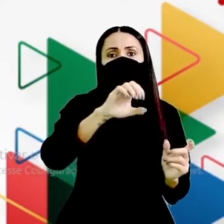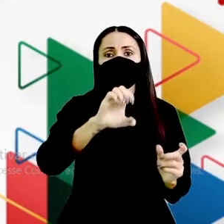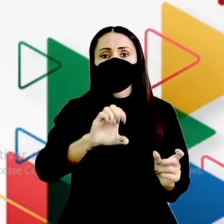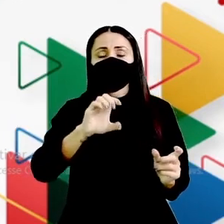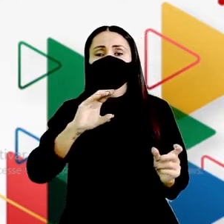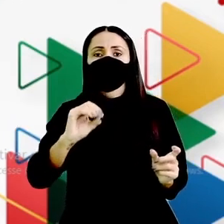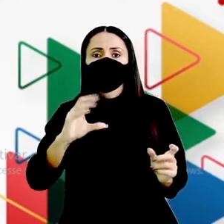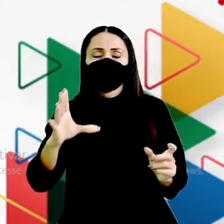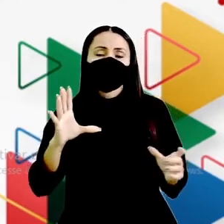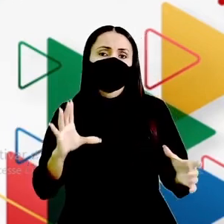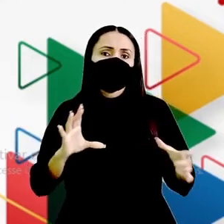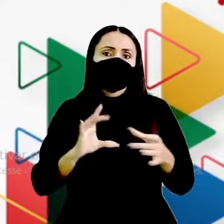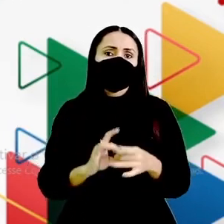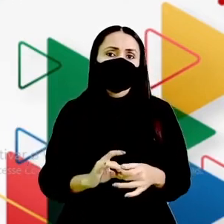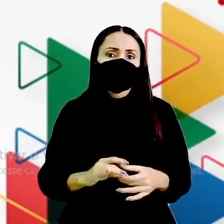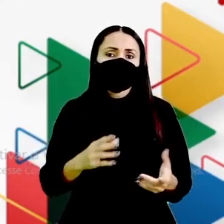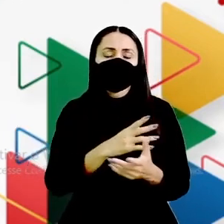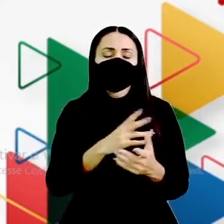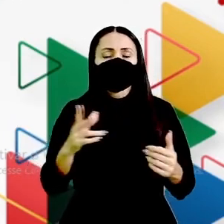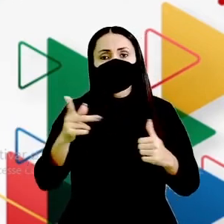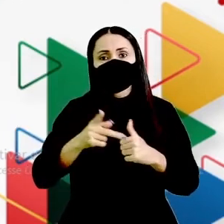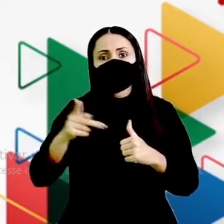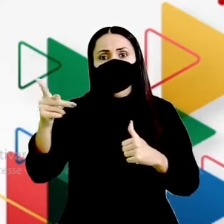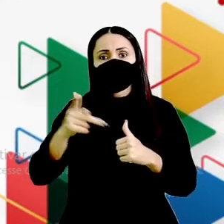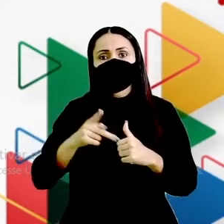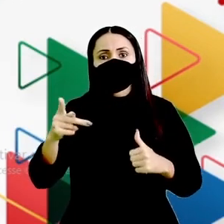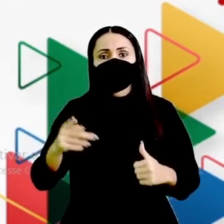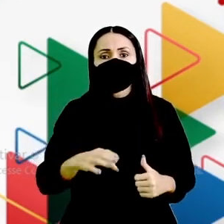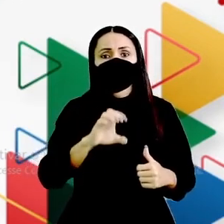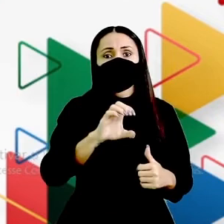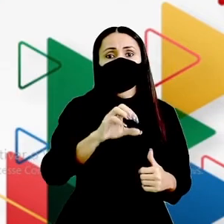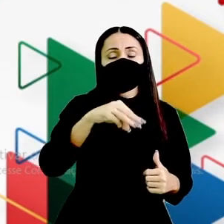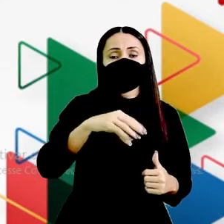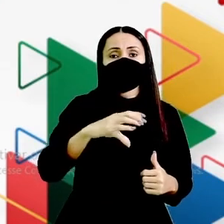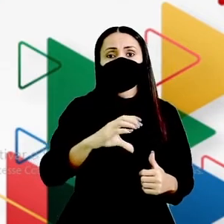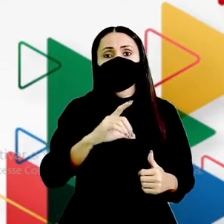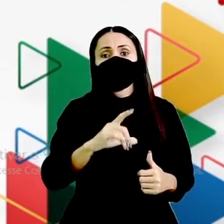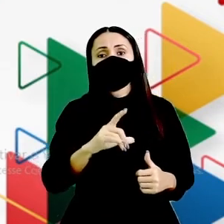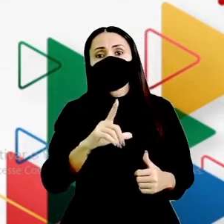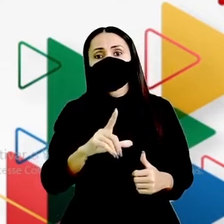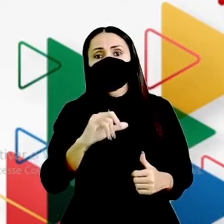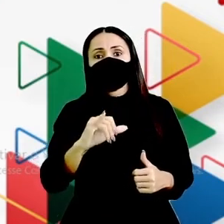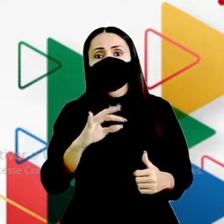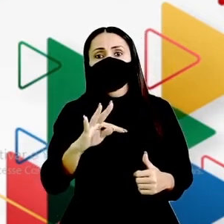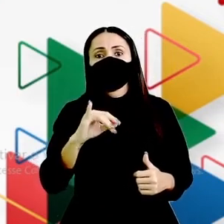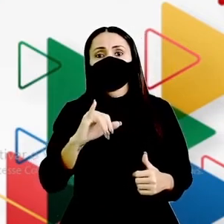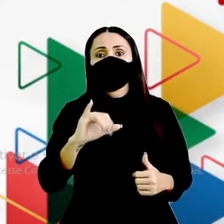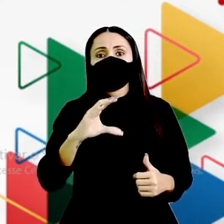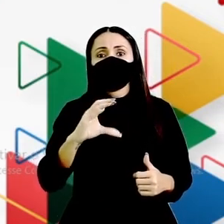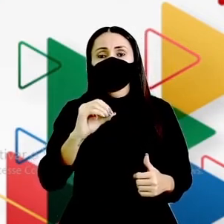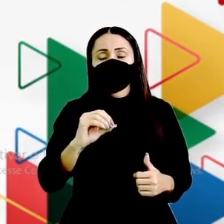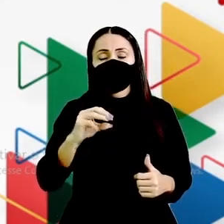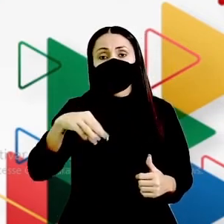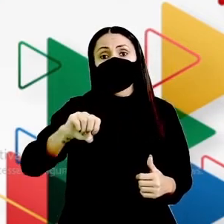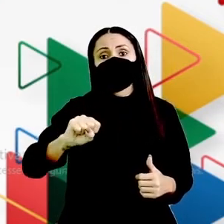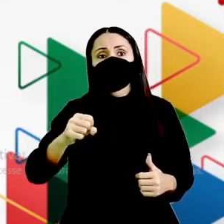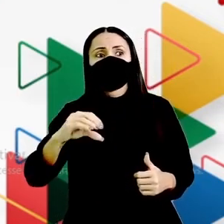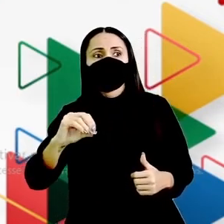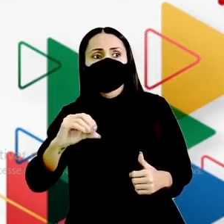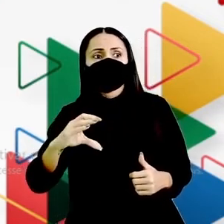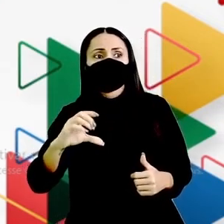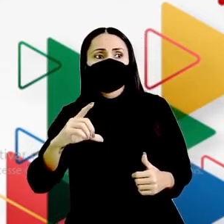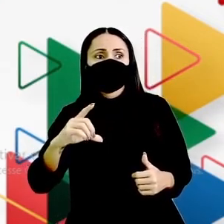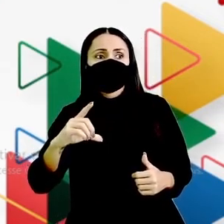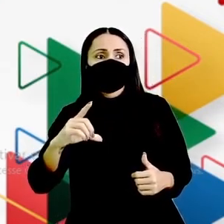pronomes enclíticos ou mesoclíticos. Vale lembrar isso, né? A ênclise, né, é o pronome lá no final da